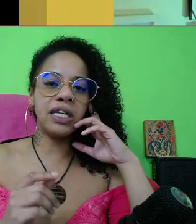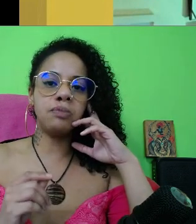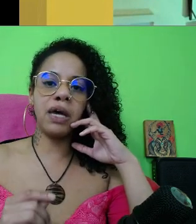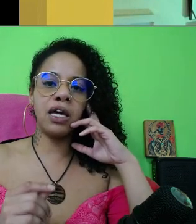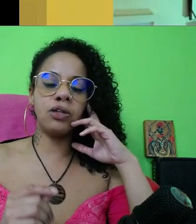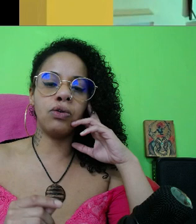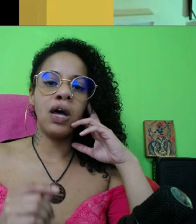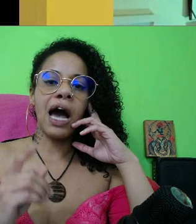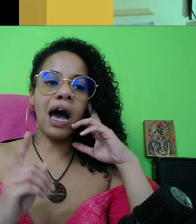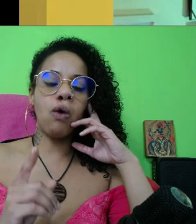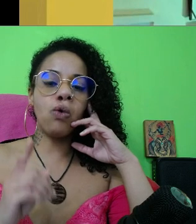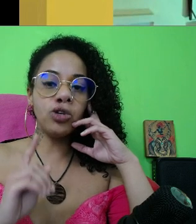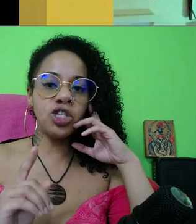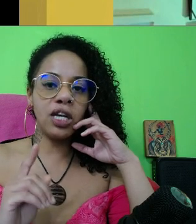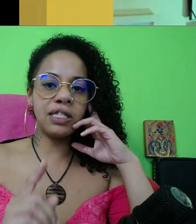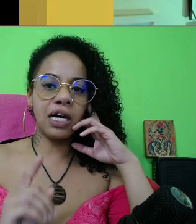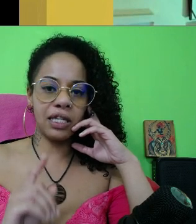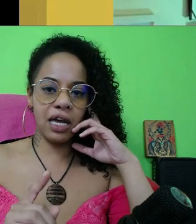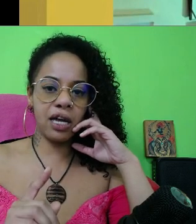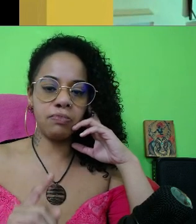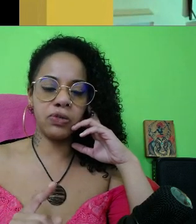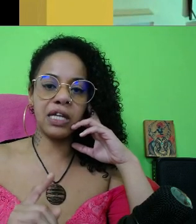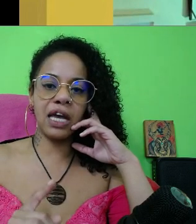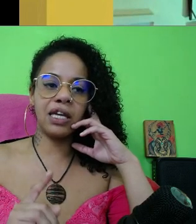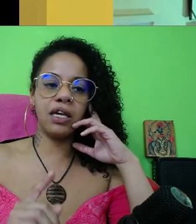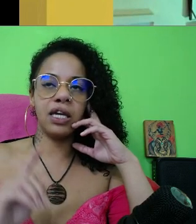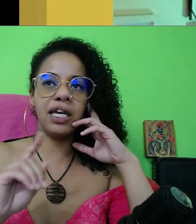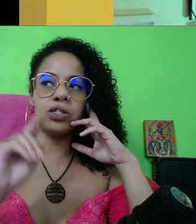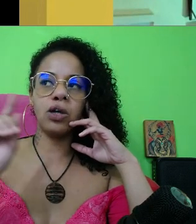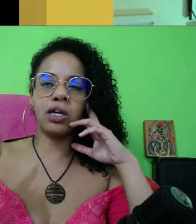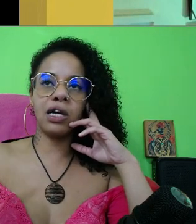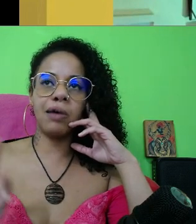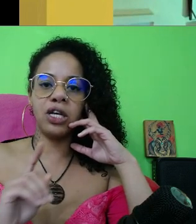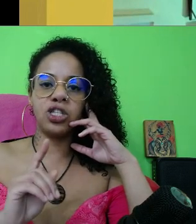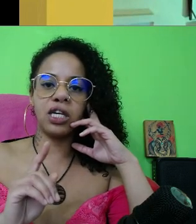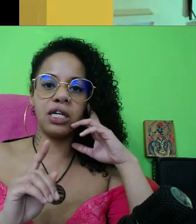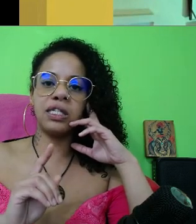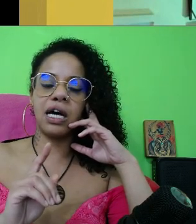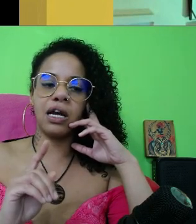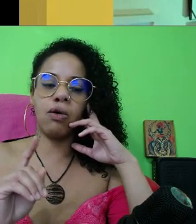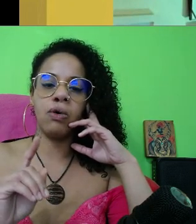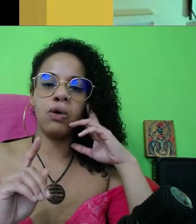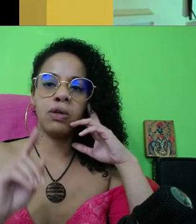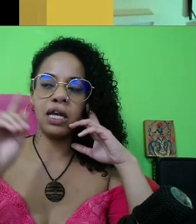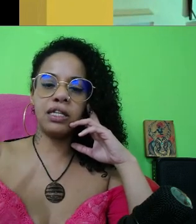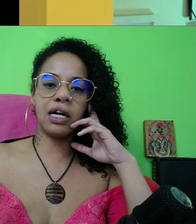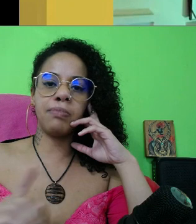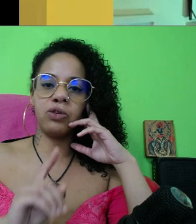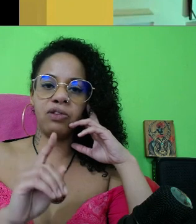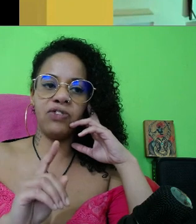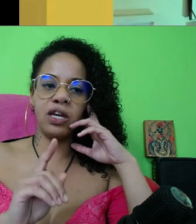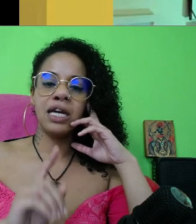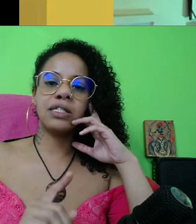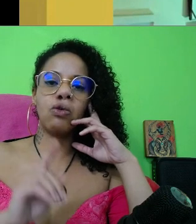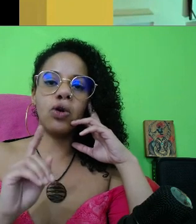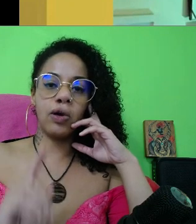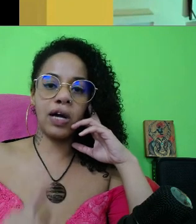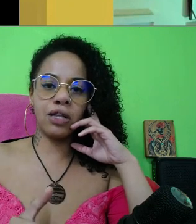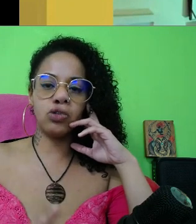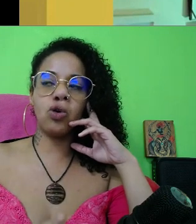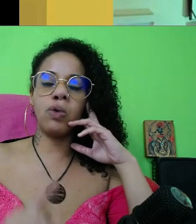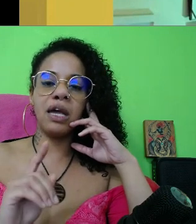peço muito respeito ao utilizar termos né que historicamente aqui nesse canal TV